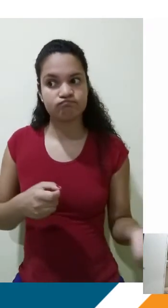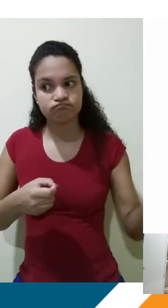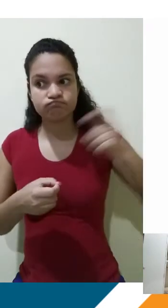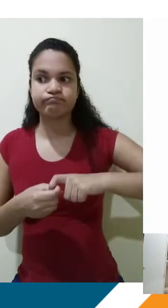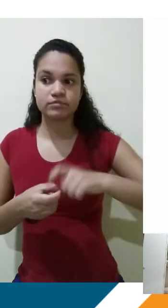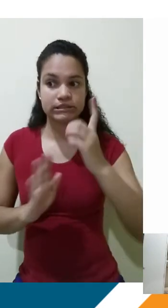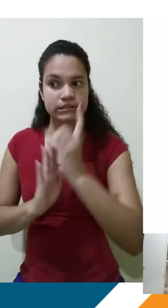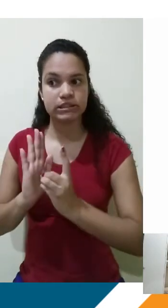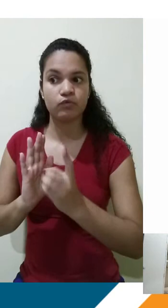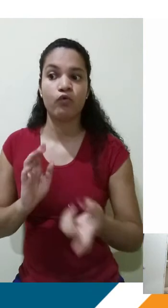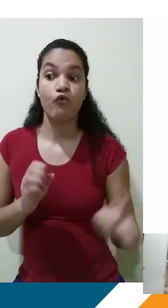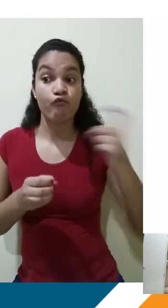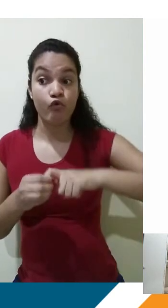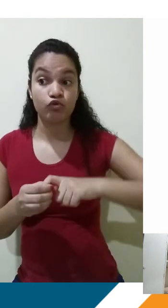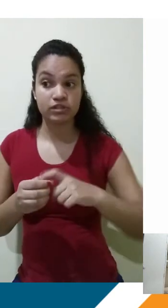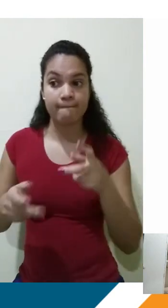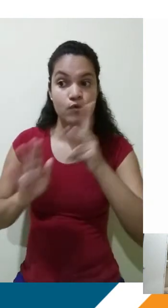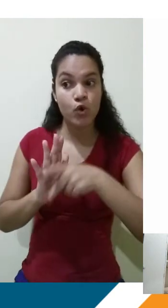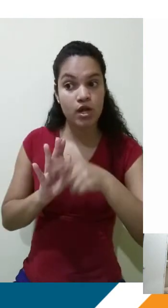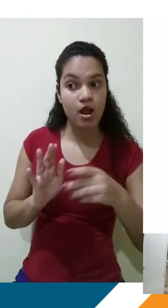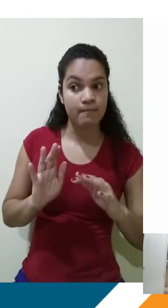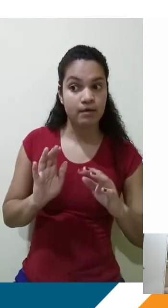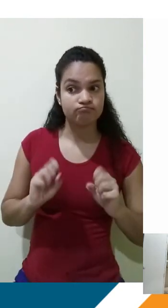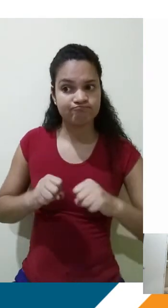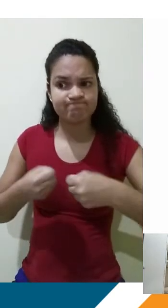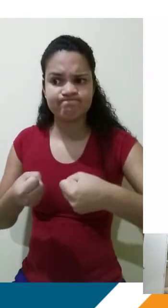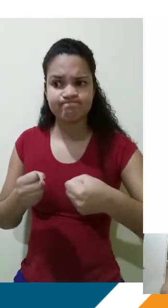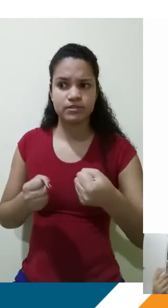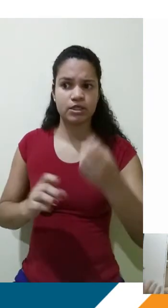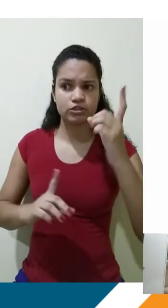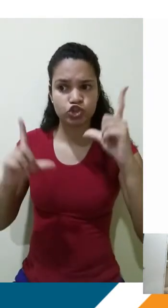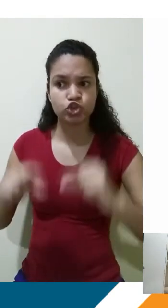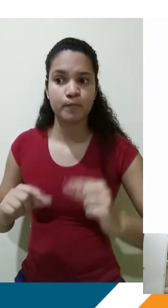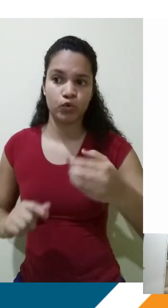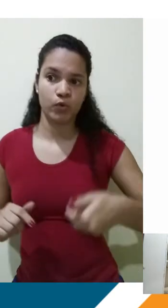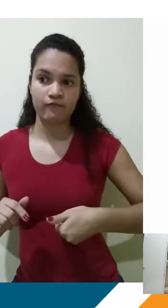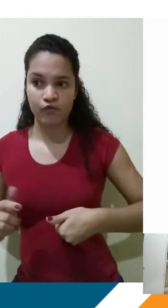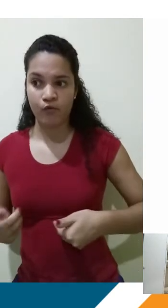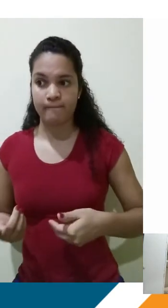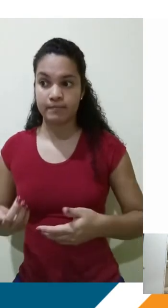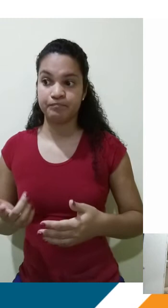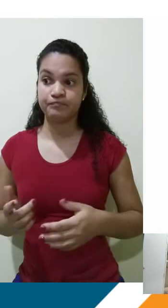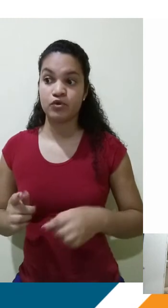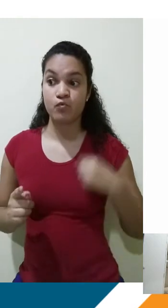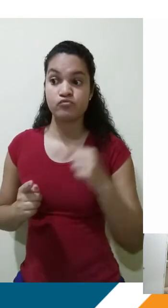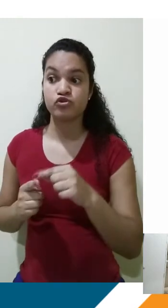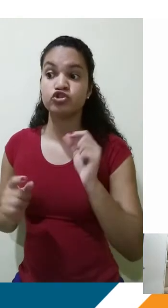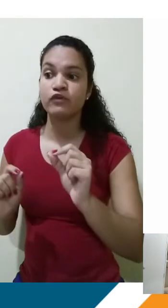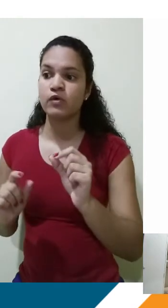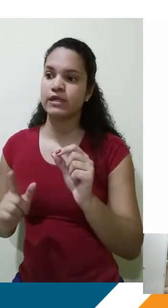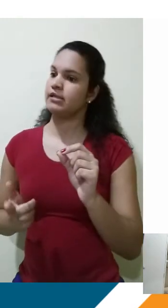de minimizar os efeitos mais graves desse problema. Assim, não apenas as enormes filas serão reduzidas,